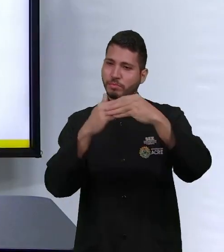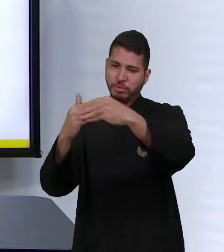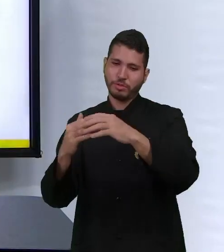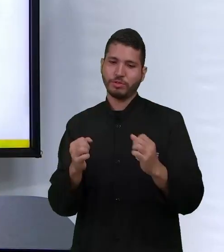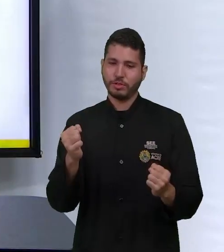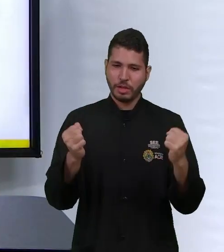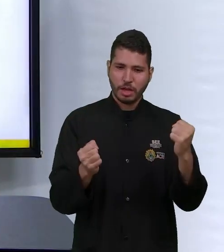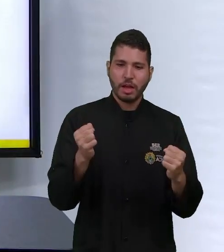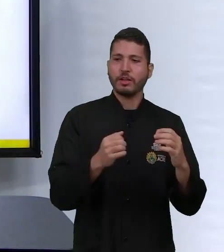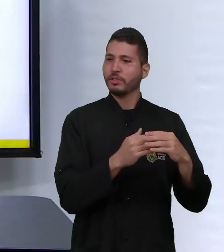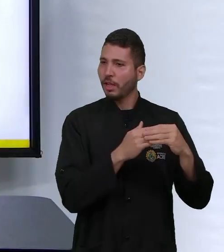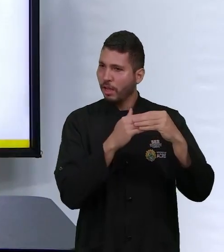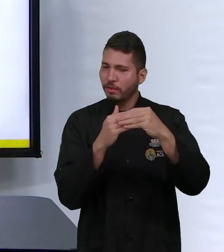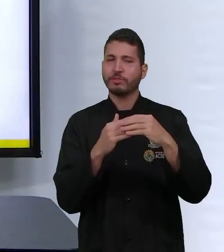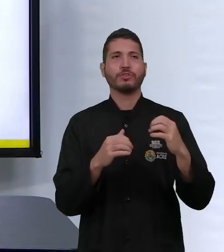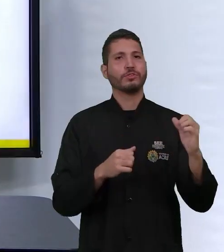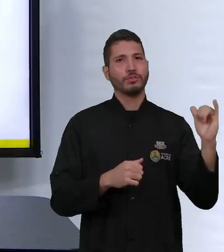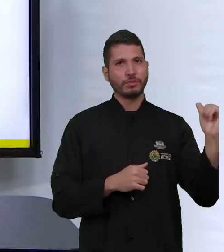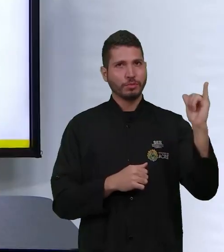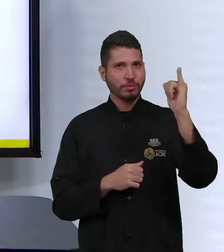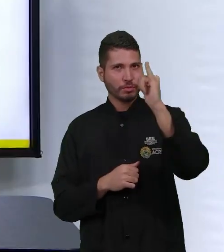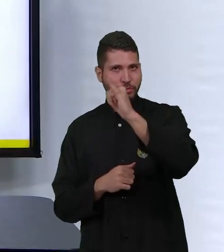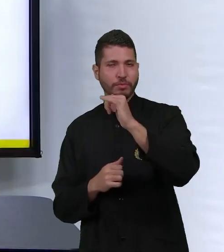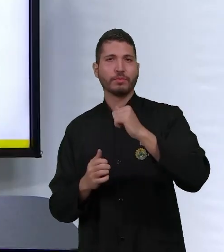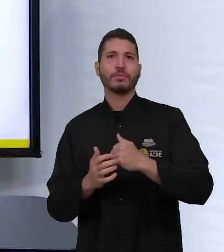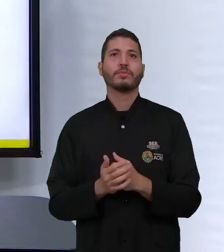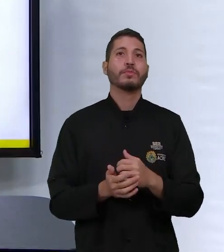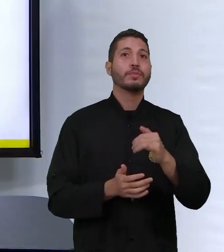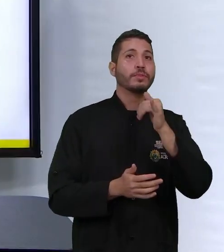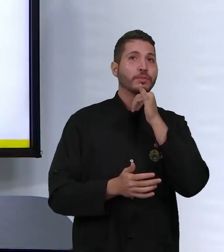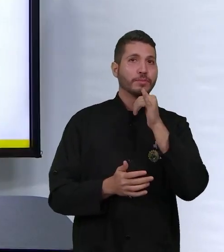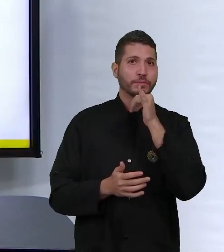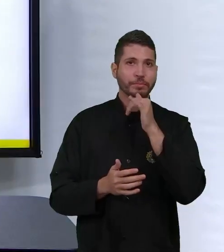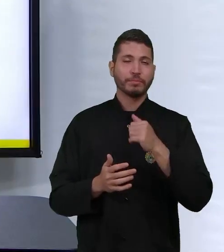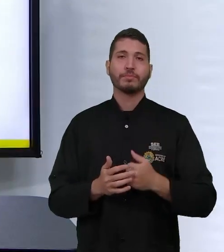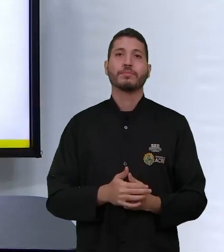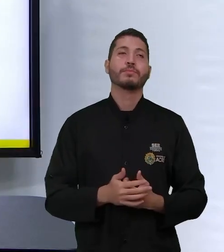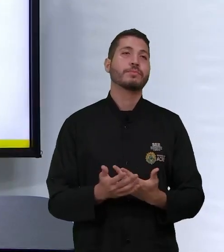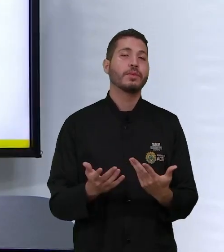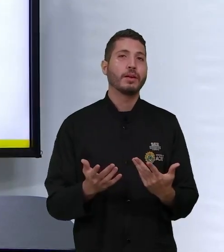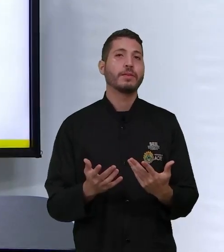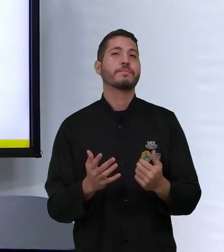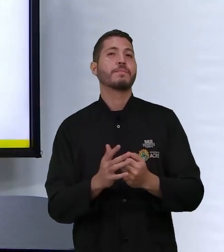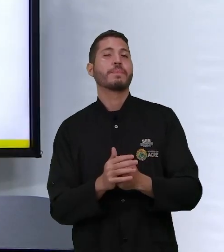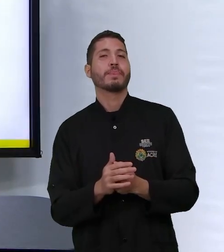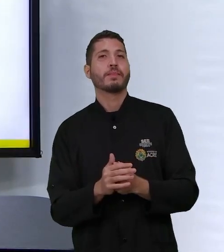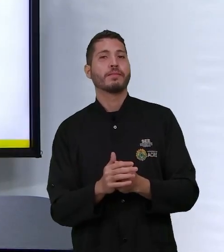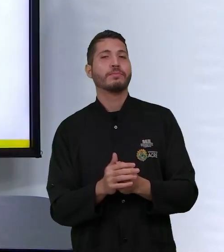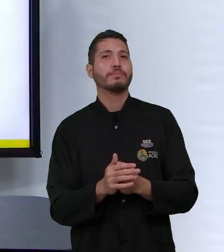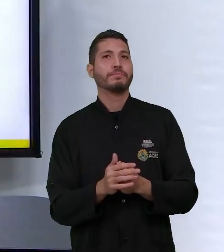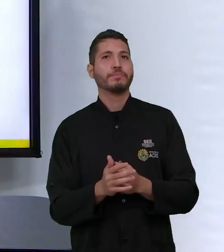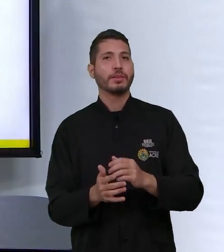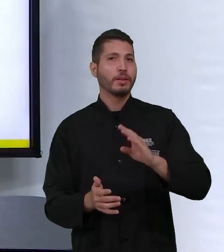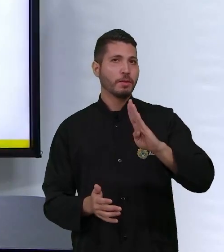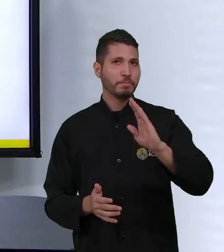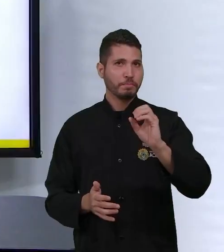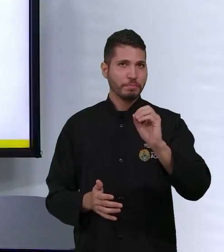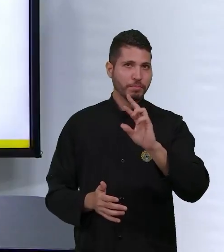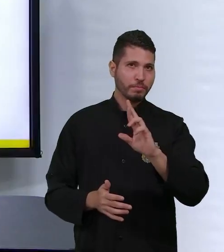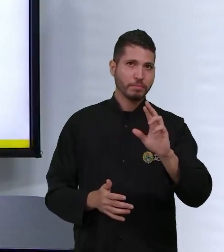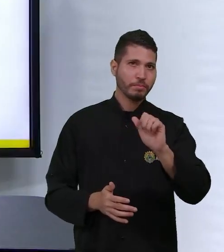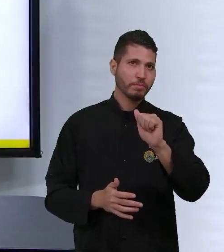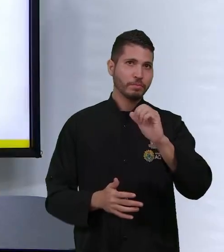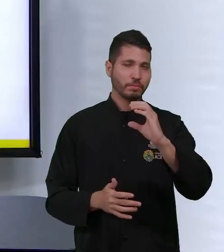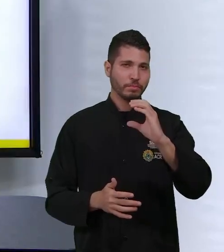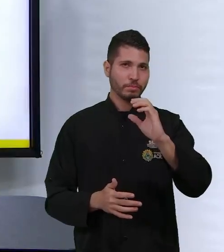sendo descobertos, como, por exemplo, a borracha para os pneus dos carros. Hoje, os objetos que nós temos